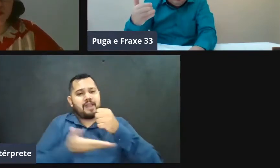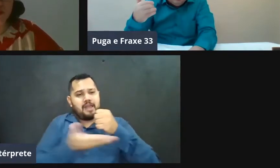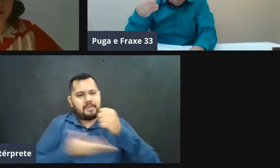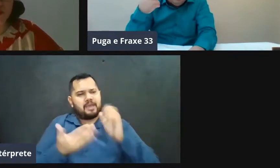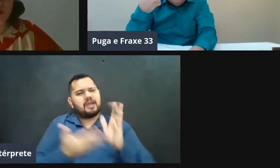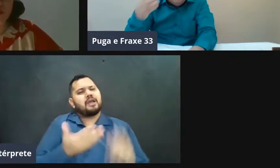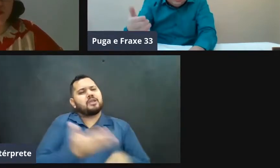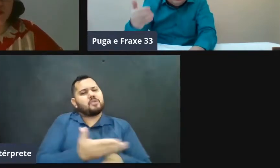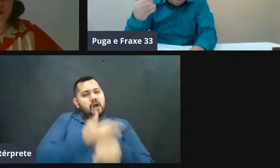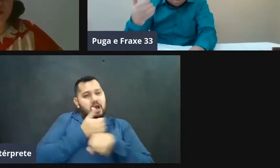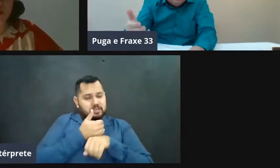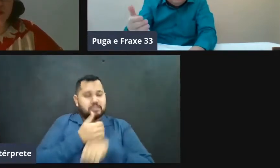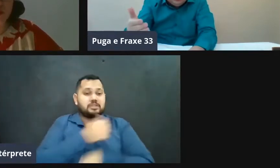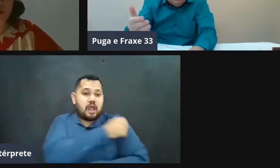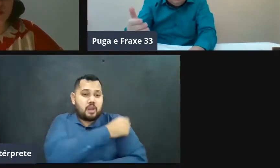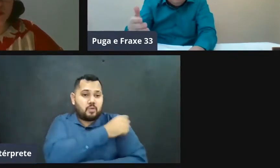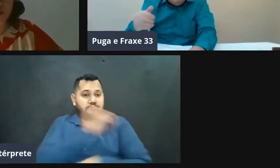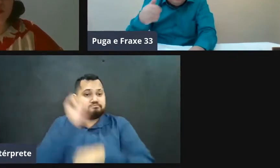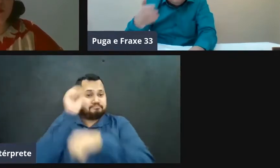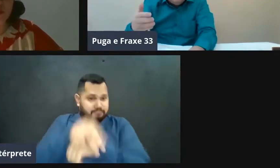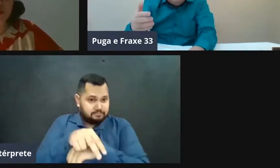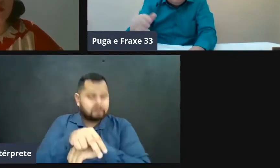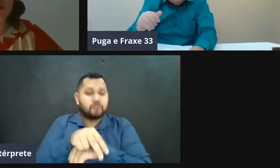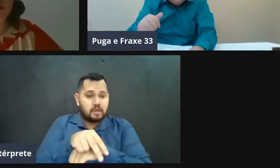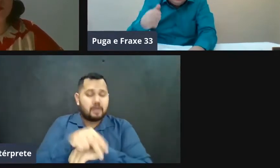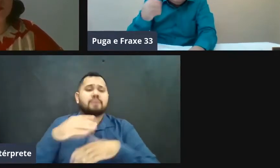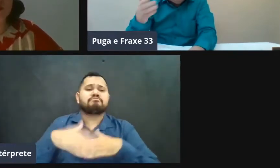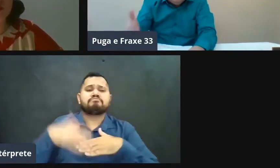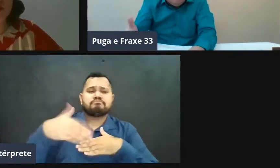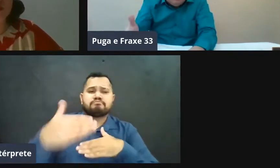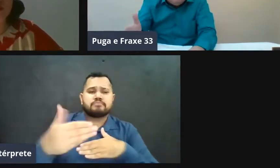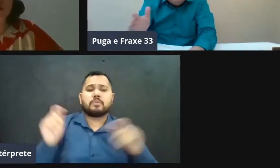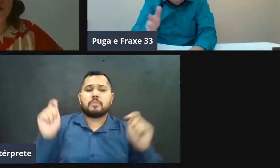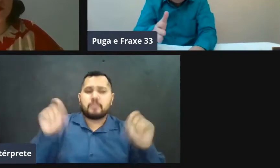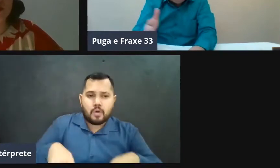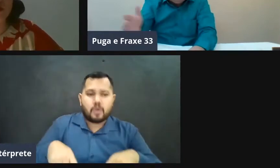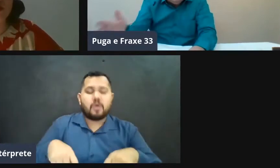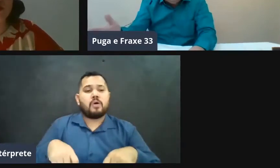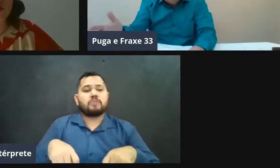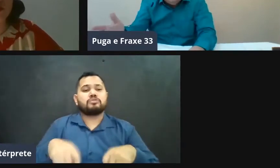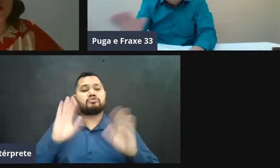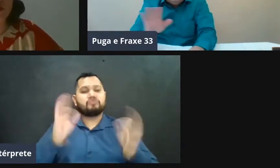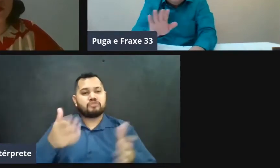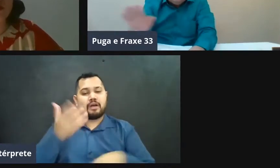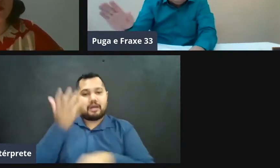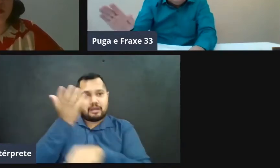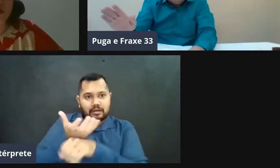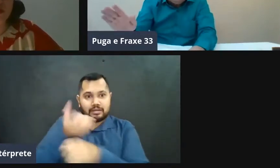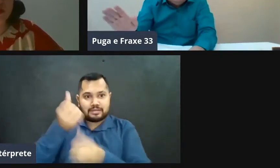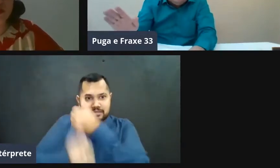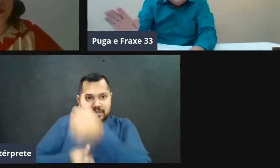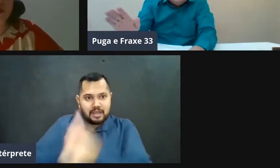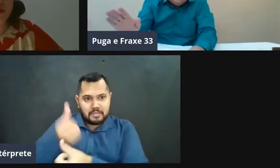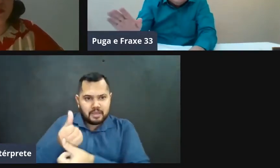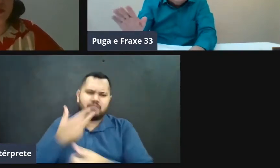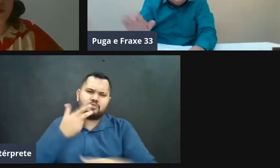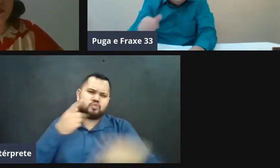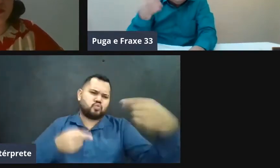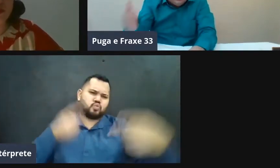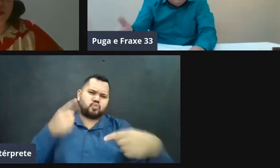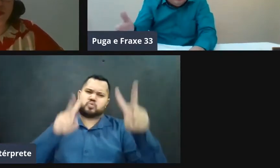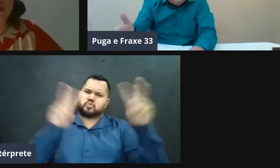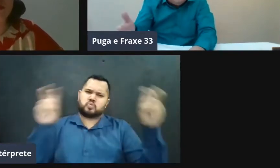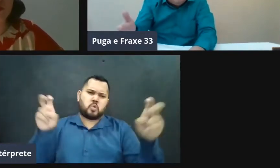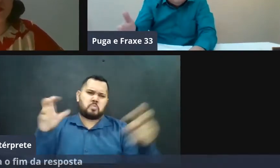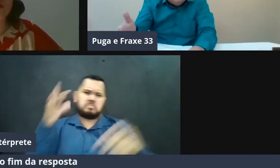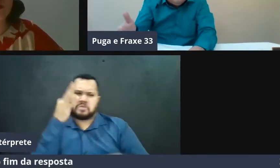do aluno na instituição para que ele possa, ao efetivamente iniciar o semestre, eu aqui não estou discutindo a modalidade,